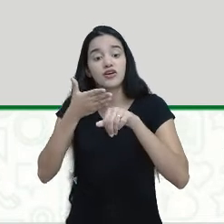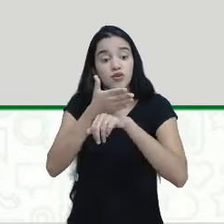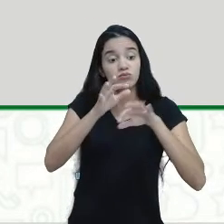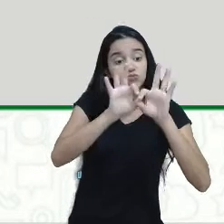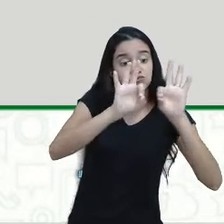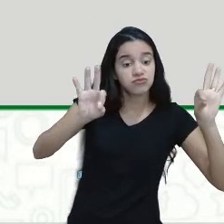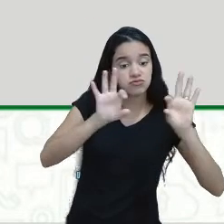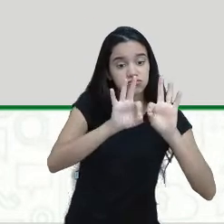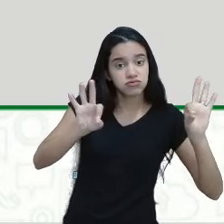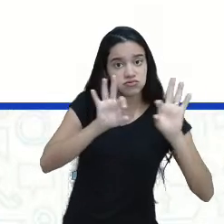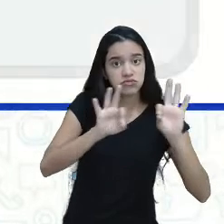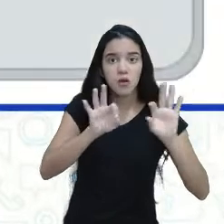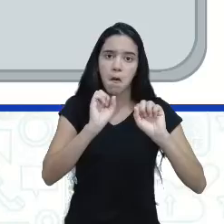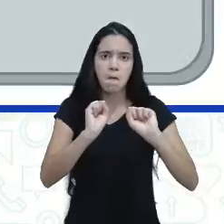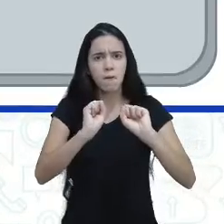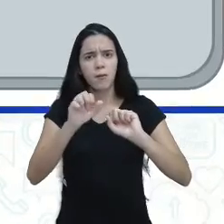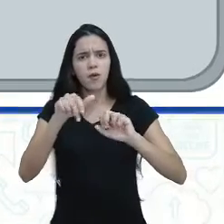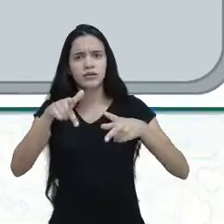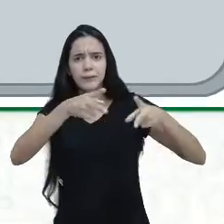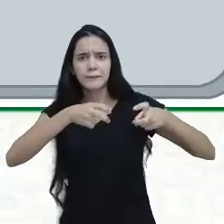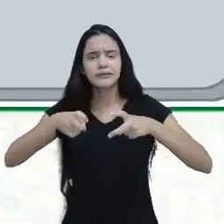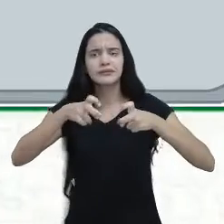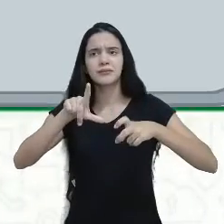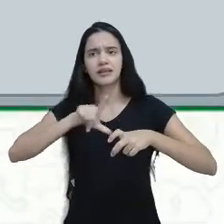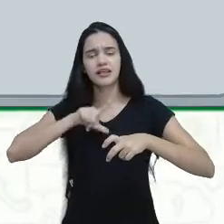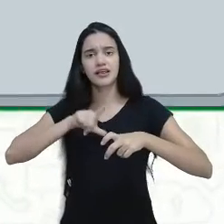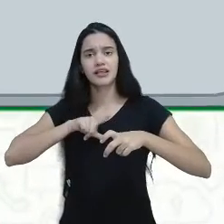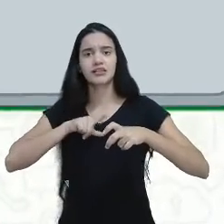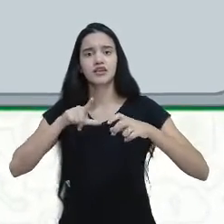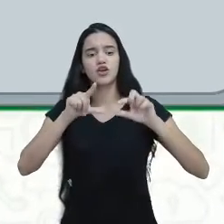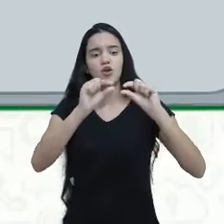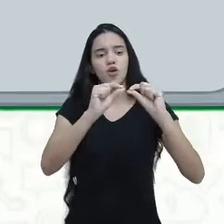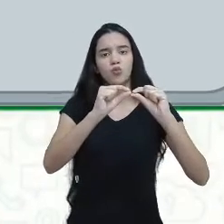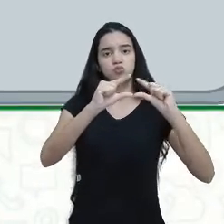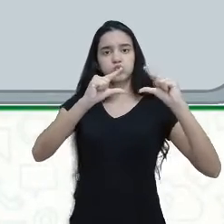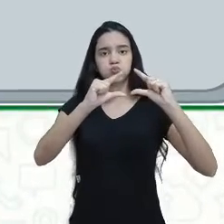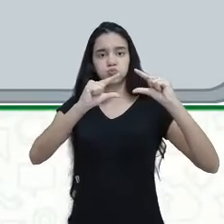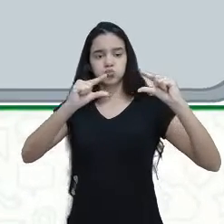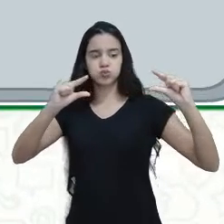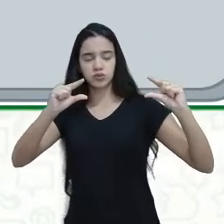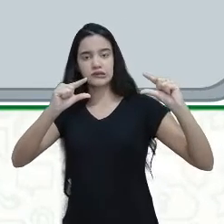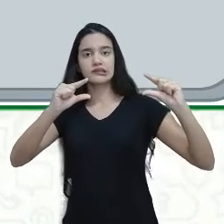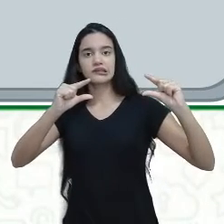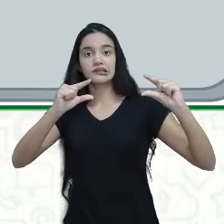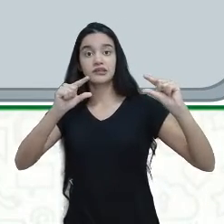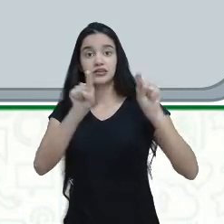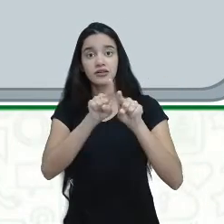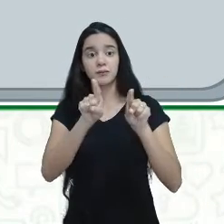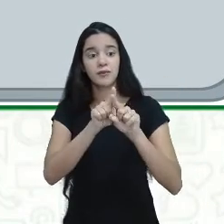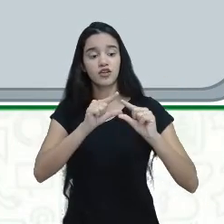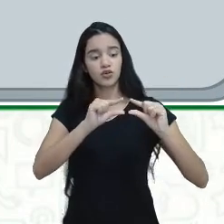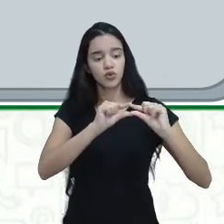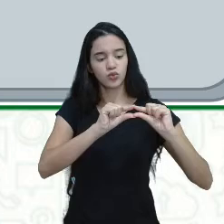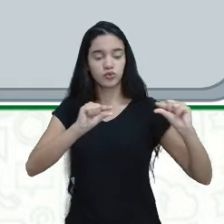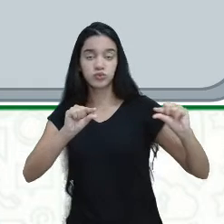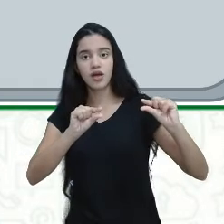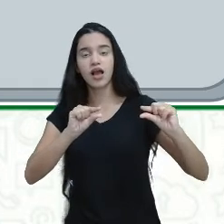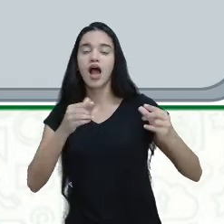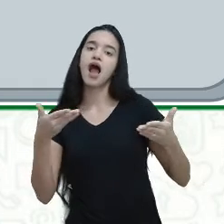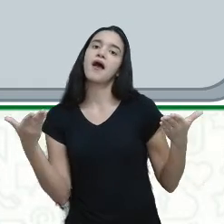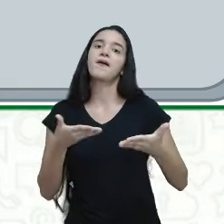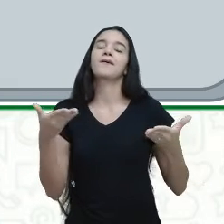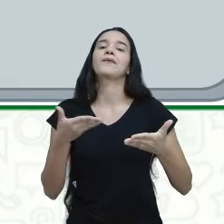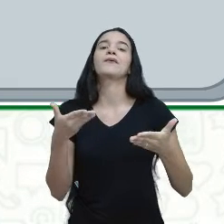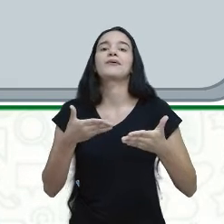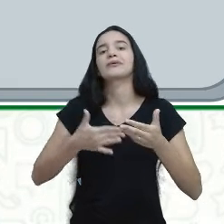ele. Então, você pode observar que tem fios largos e tem fios mais estreitos. Agora, os melhores